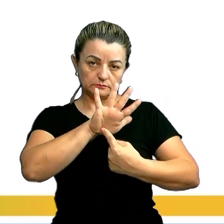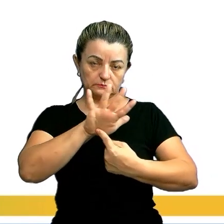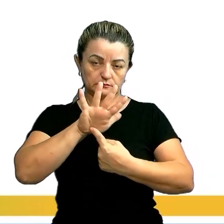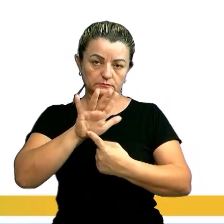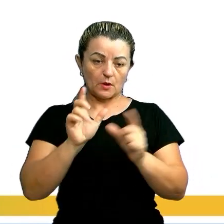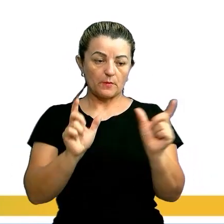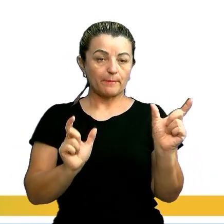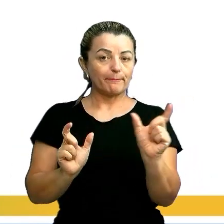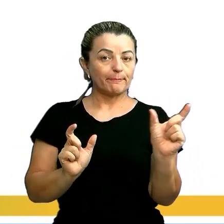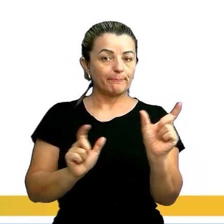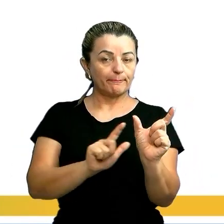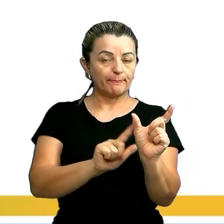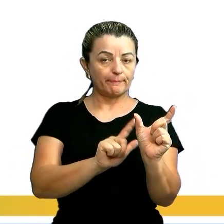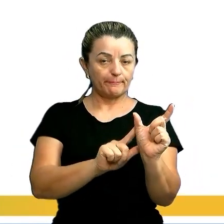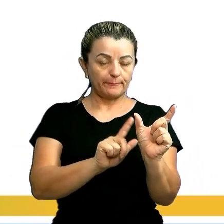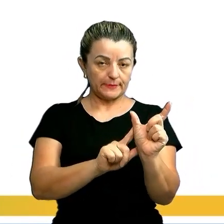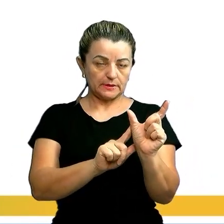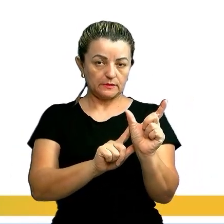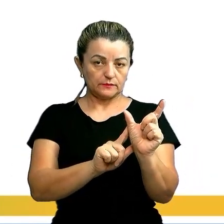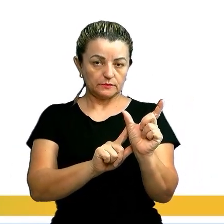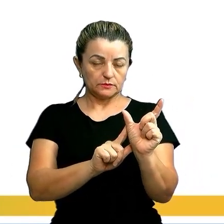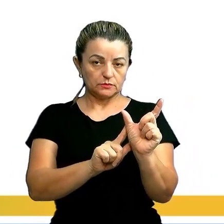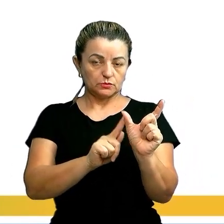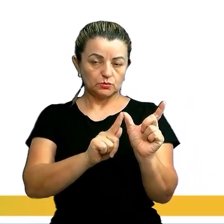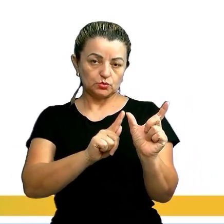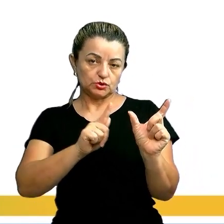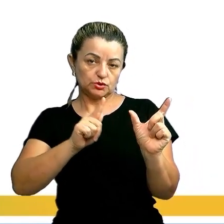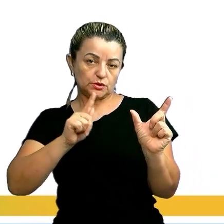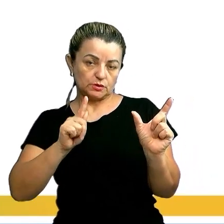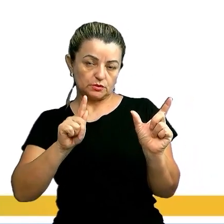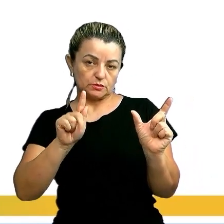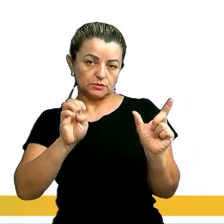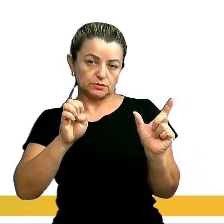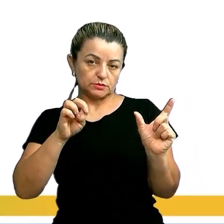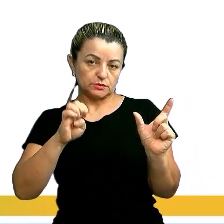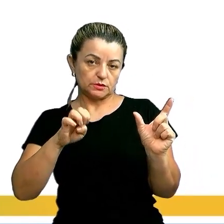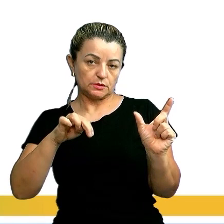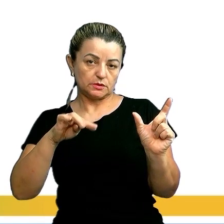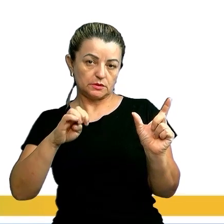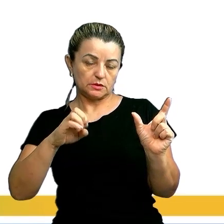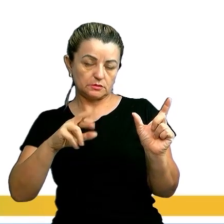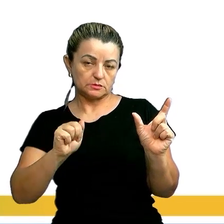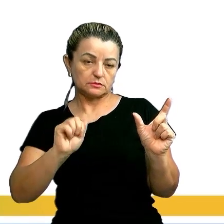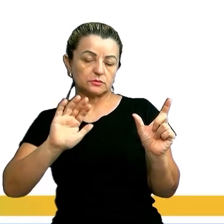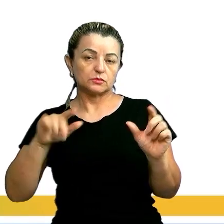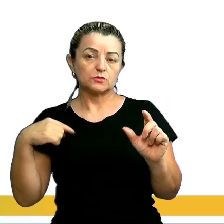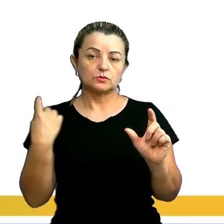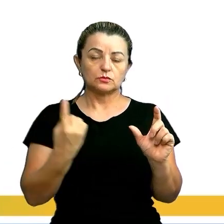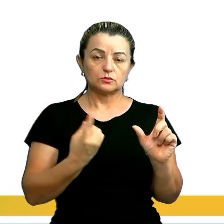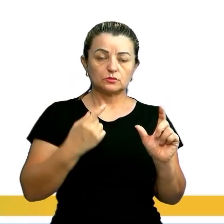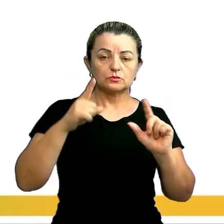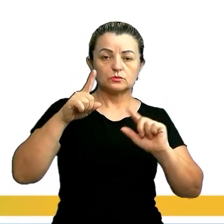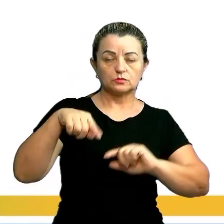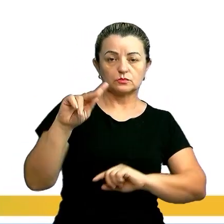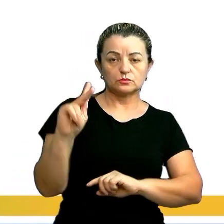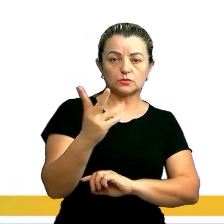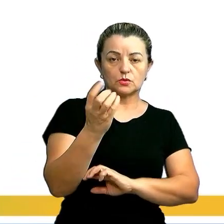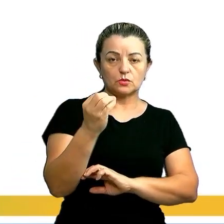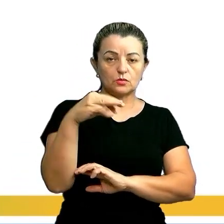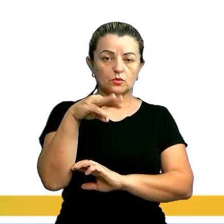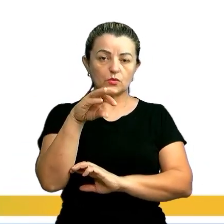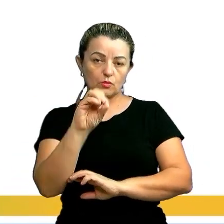uma palavra do gênero. No caso, nós somos Homo sapiens, então o nosso gênero